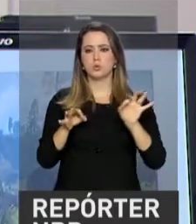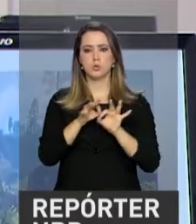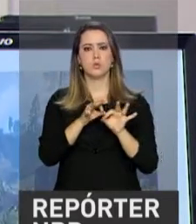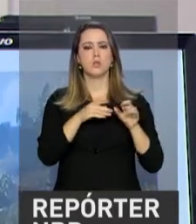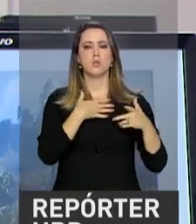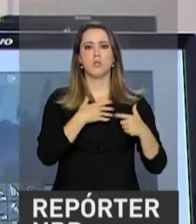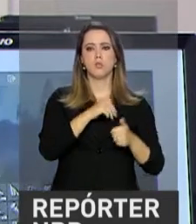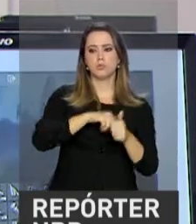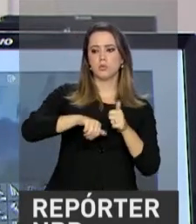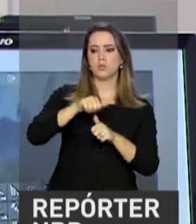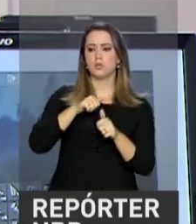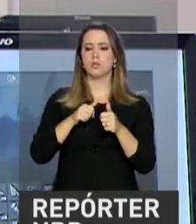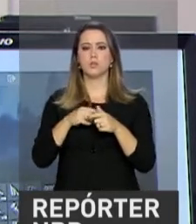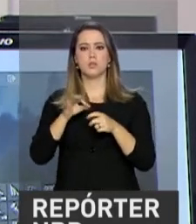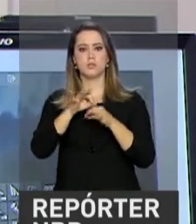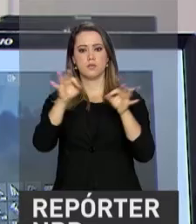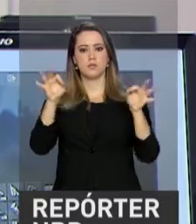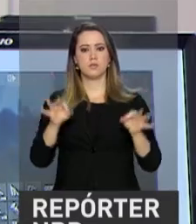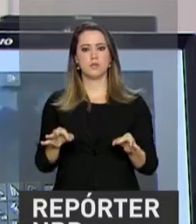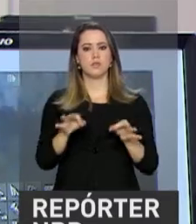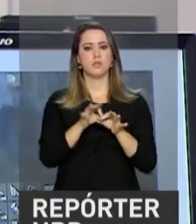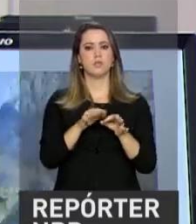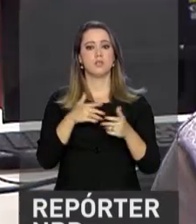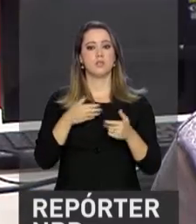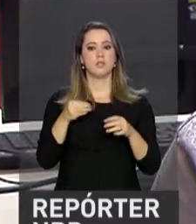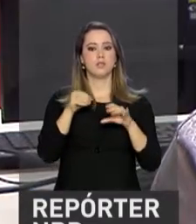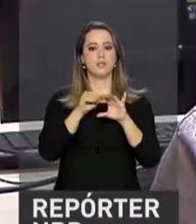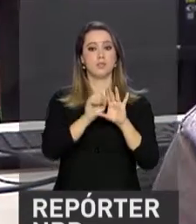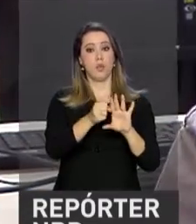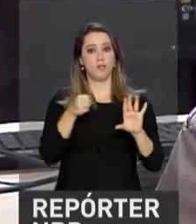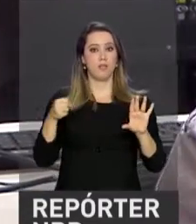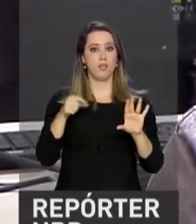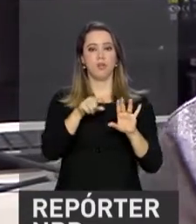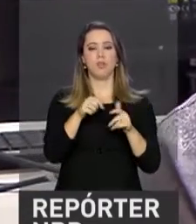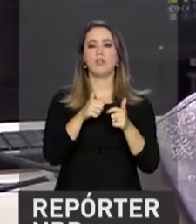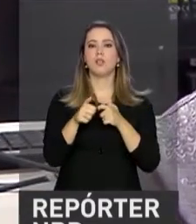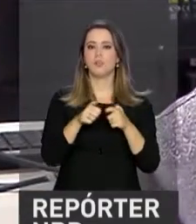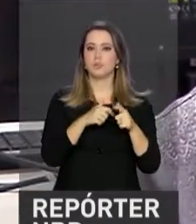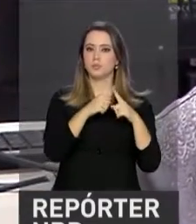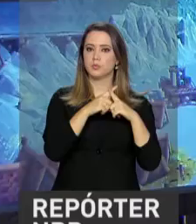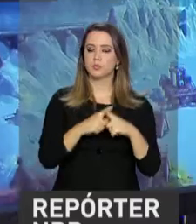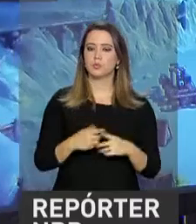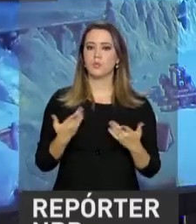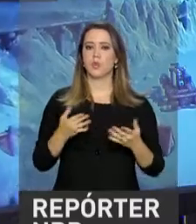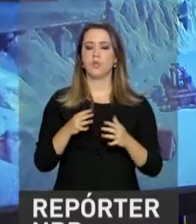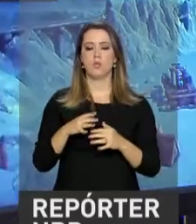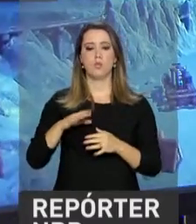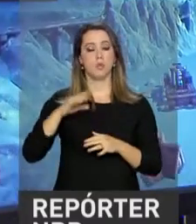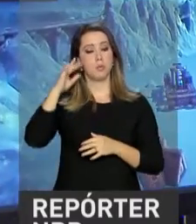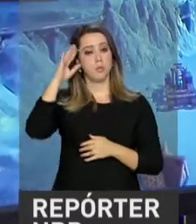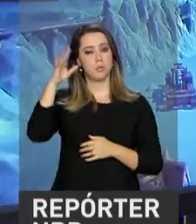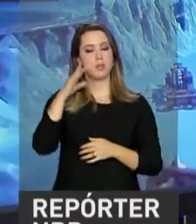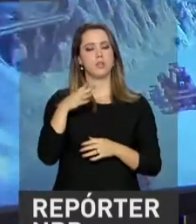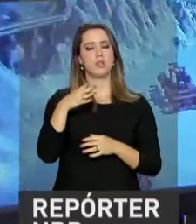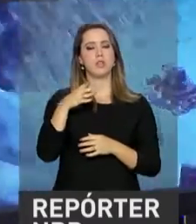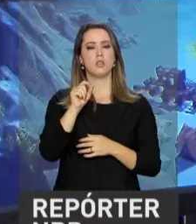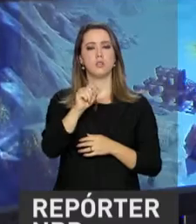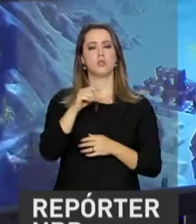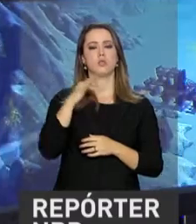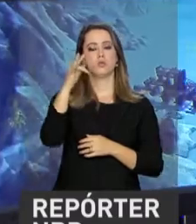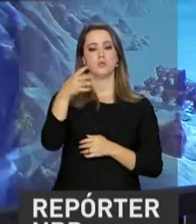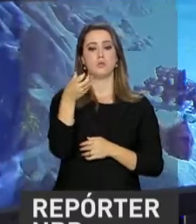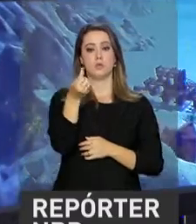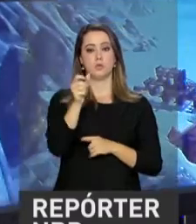computador e outro estava computado escondido no armário para poder jogar agora o jovem planeja o futuro pretendo ficar mais uns seis meses aqui me